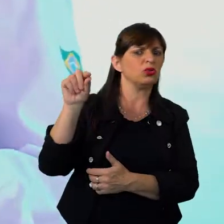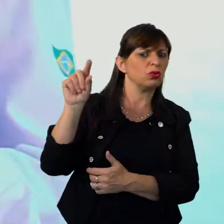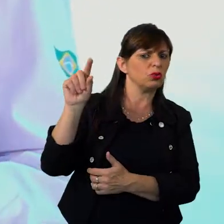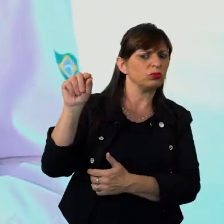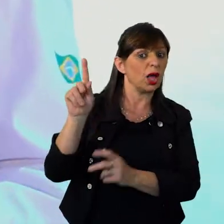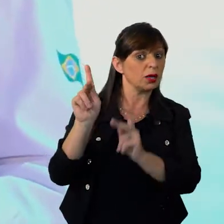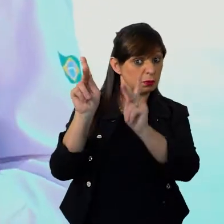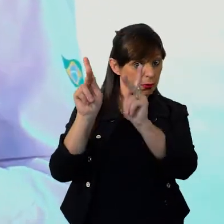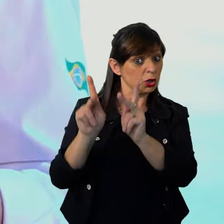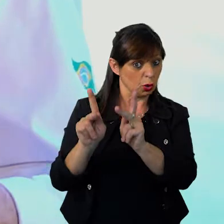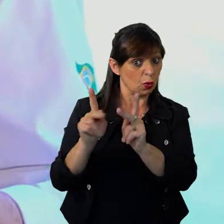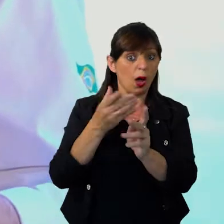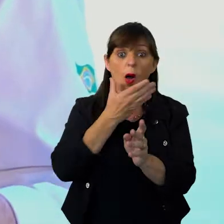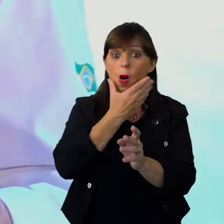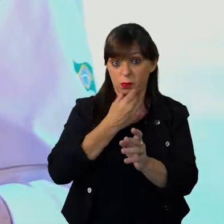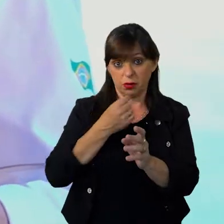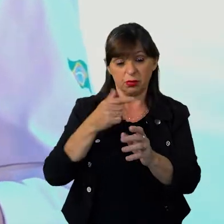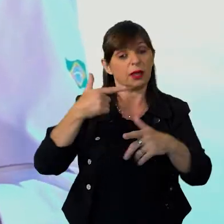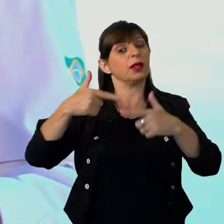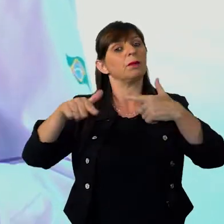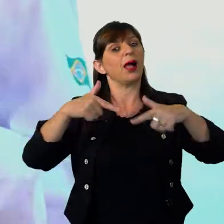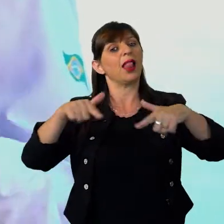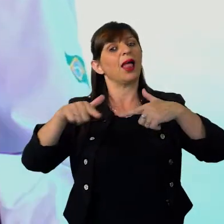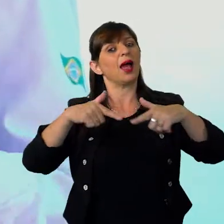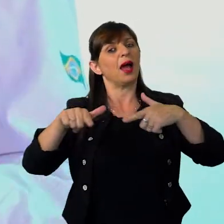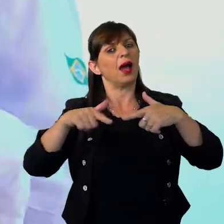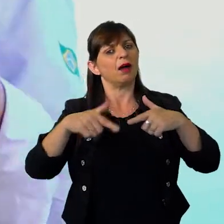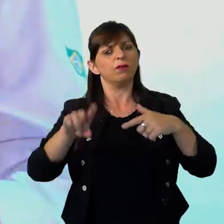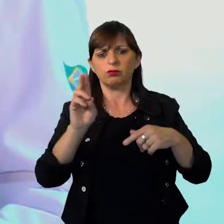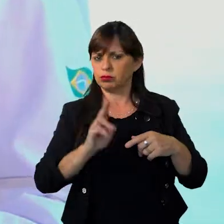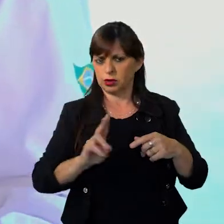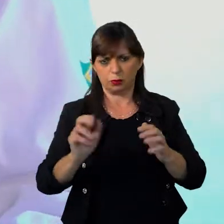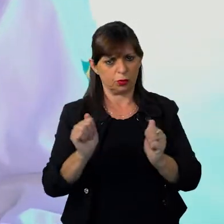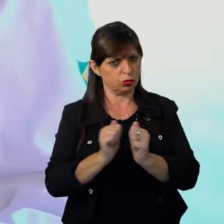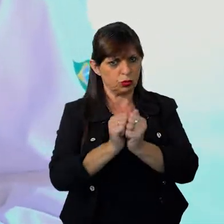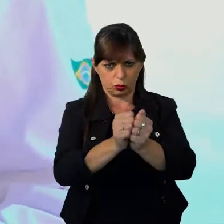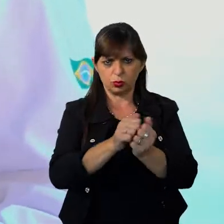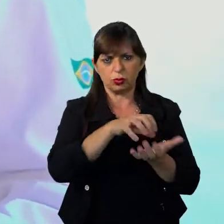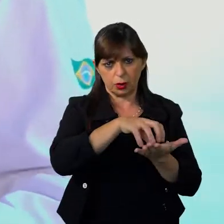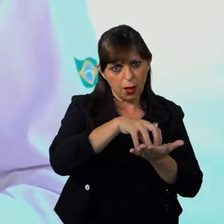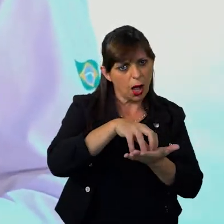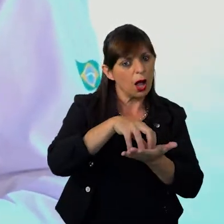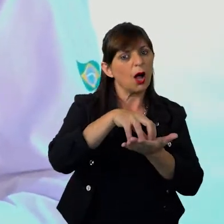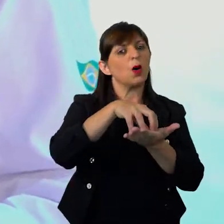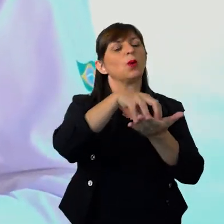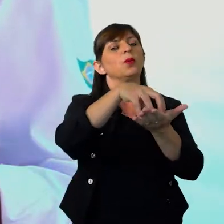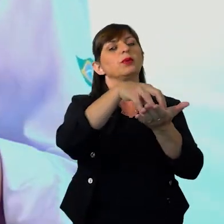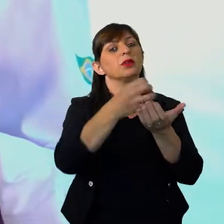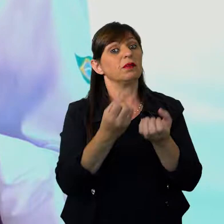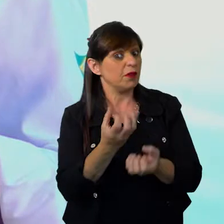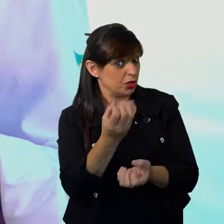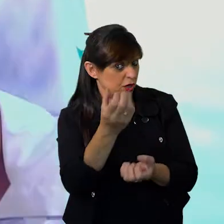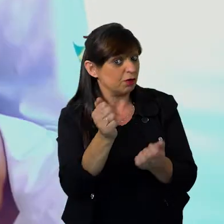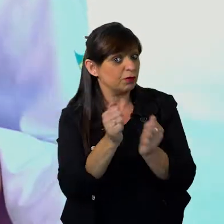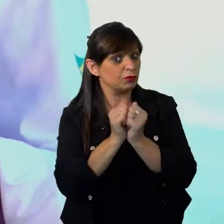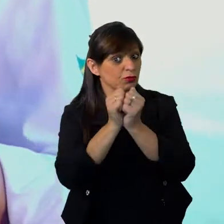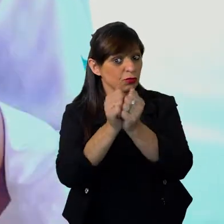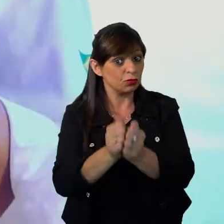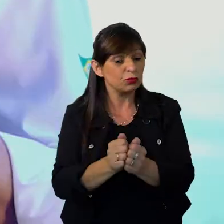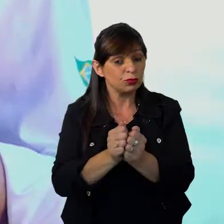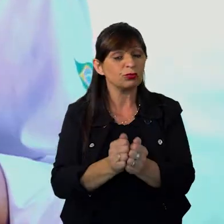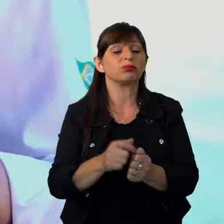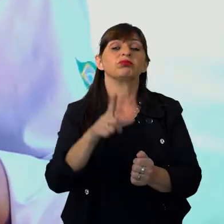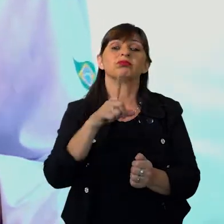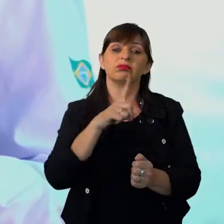de um homem que dizia que chama o homem do tempo né gente ela falou sobre isso tá só o registro novamente que